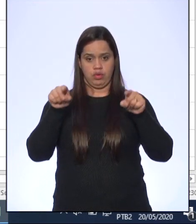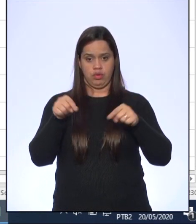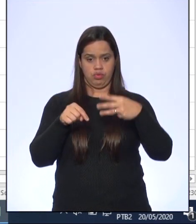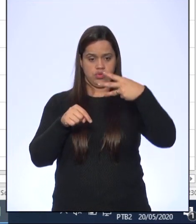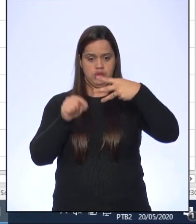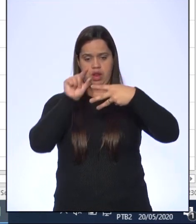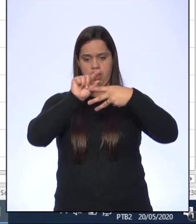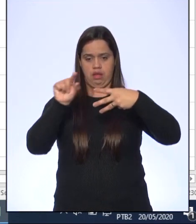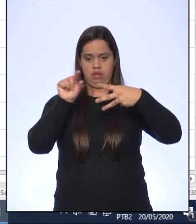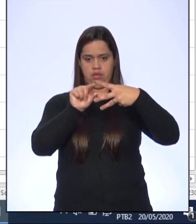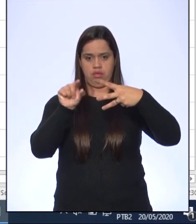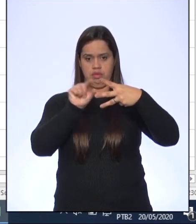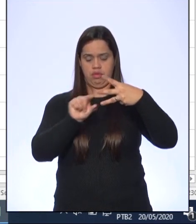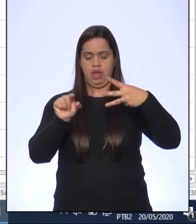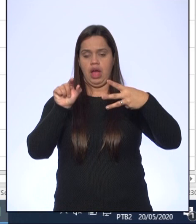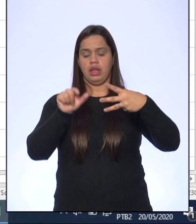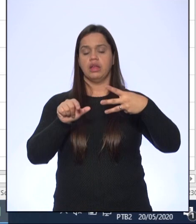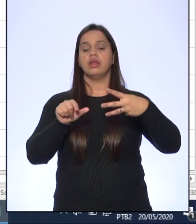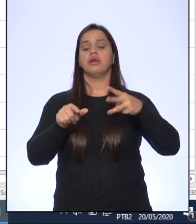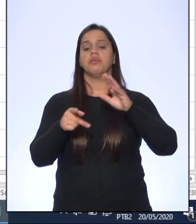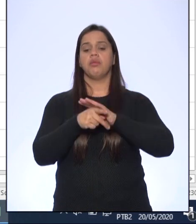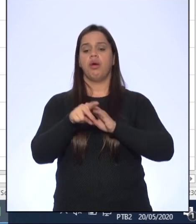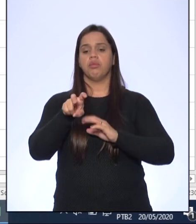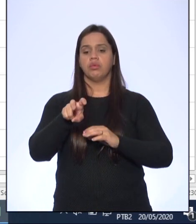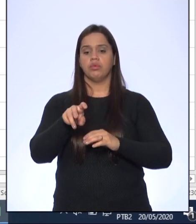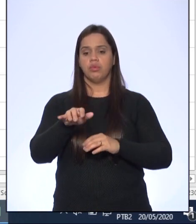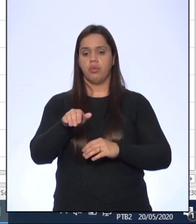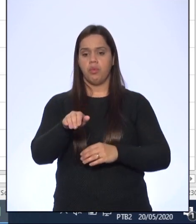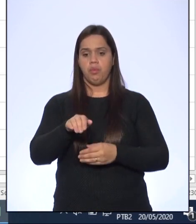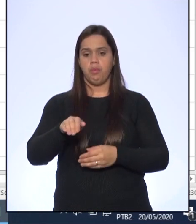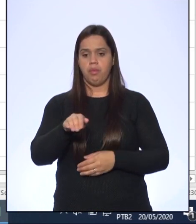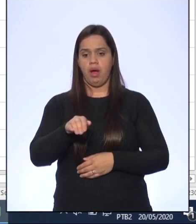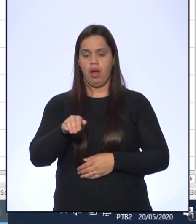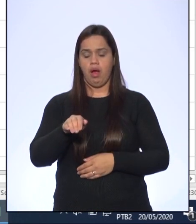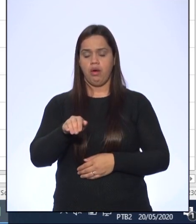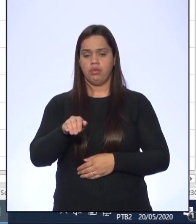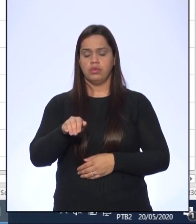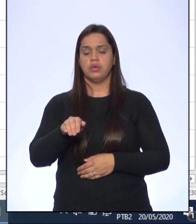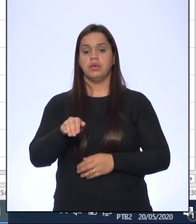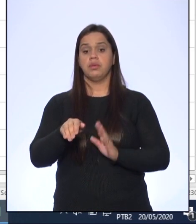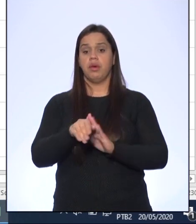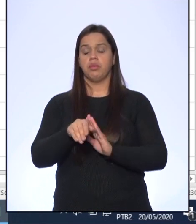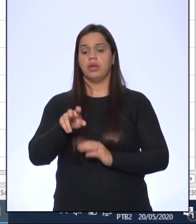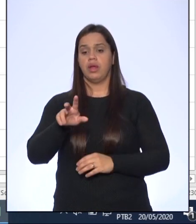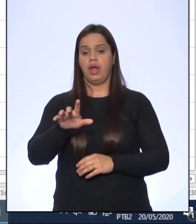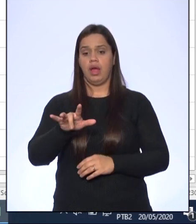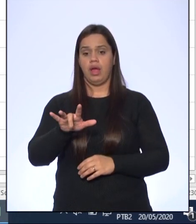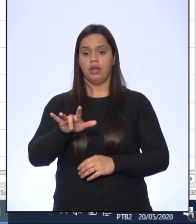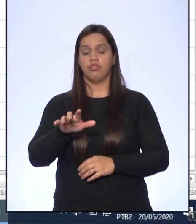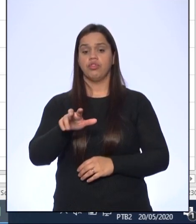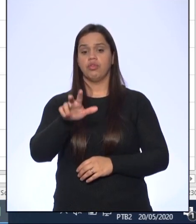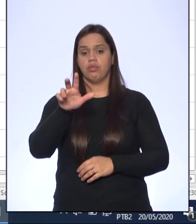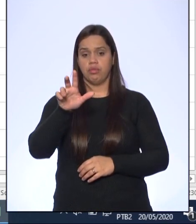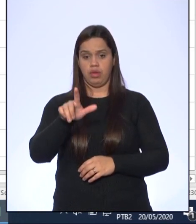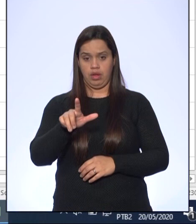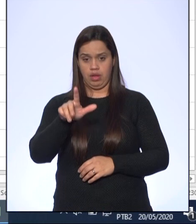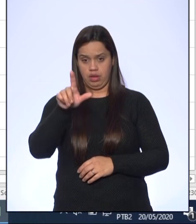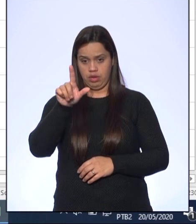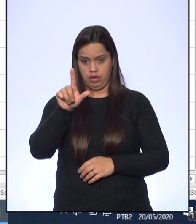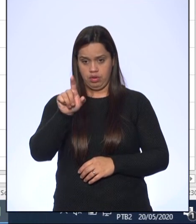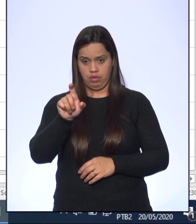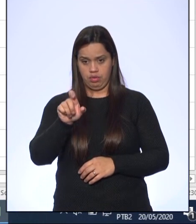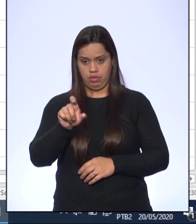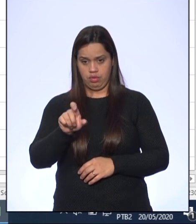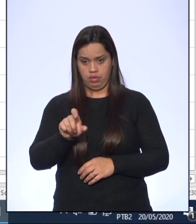seleção. Botão da direita. Botão da direita é aquele que está à direita, né? Então você seleciona o botão da direita,